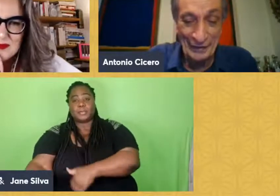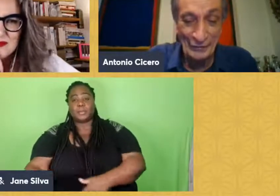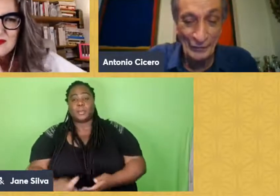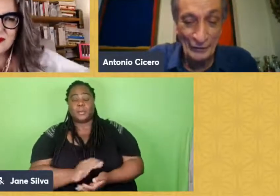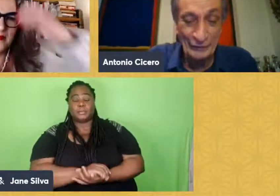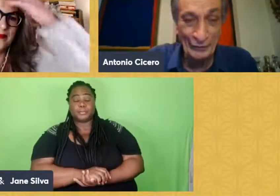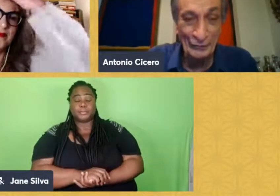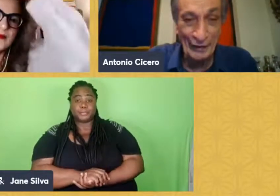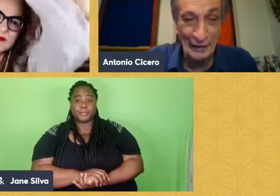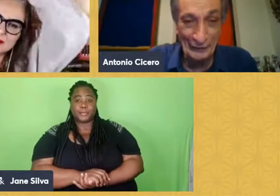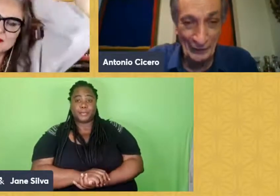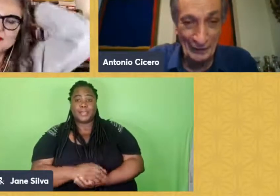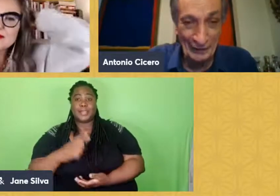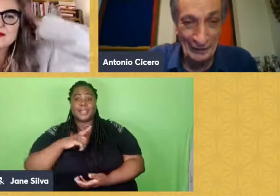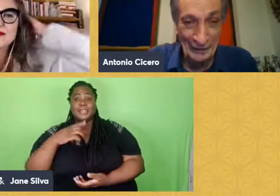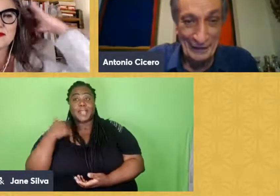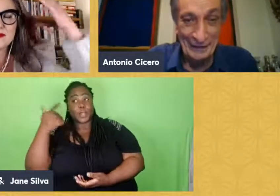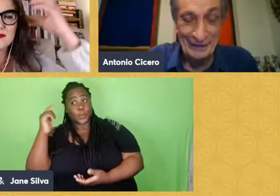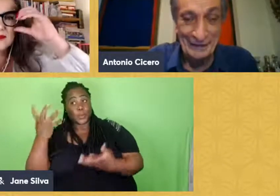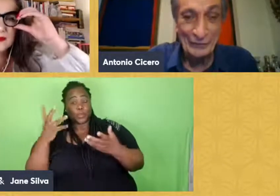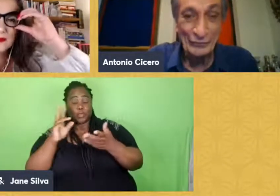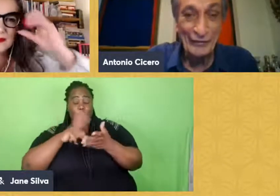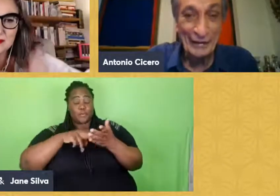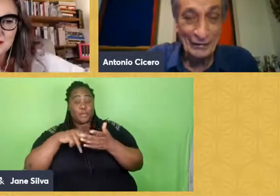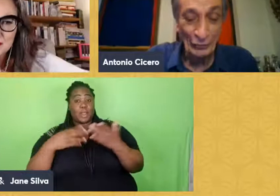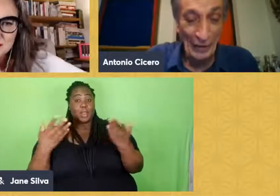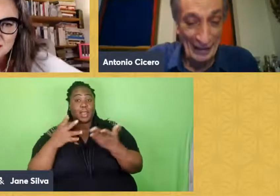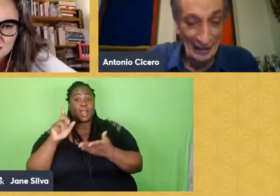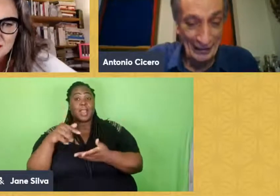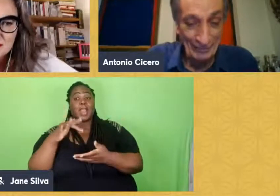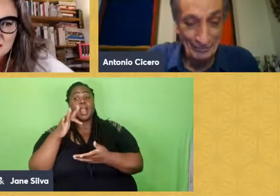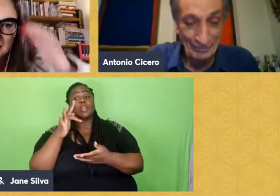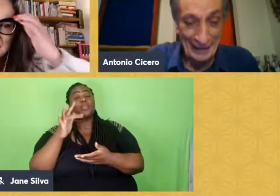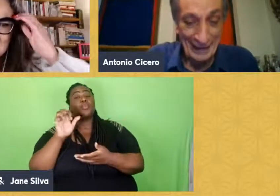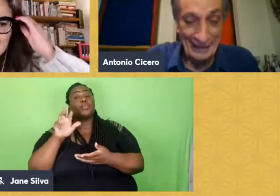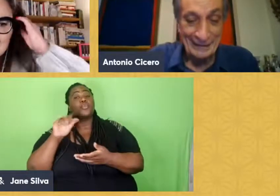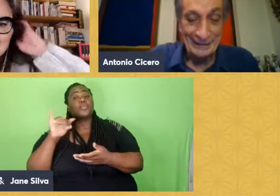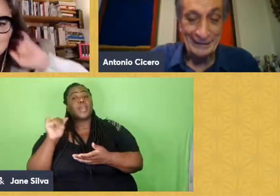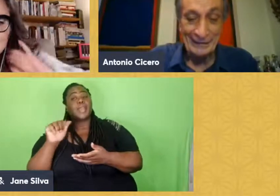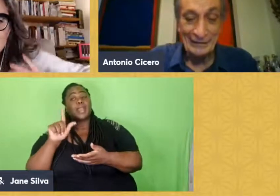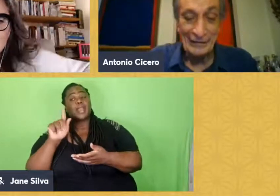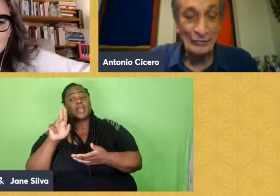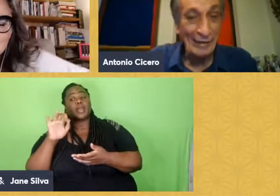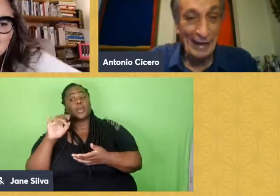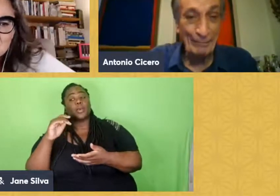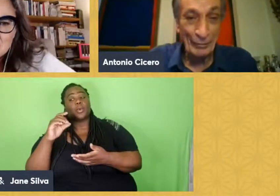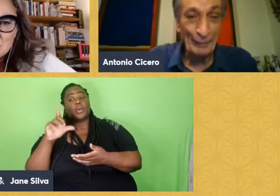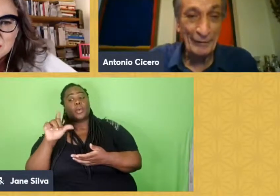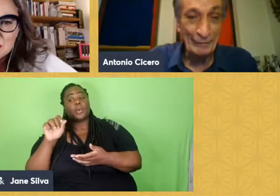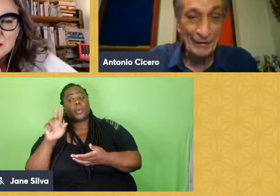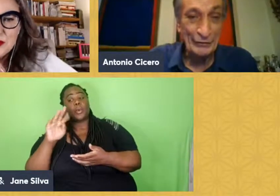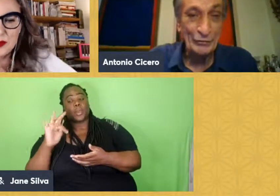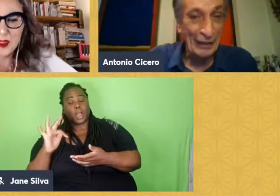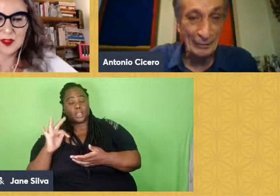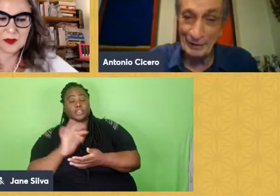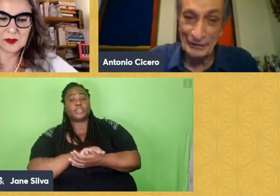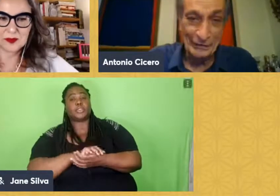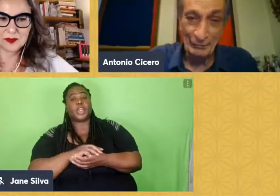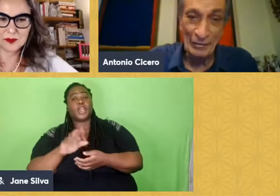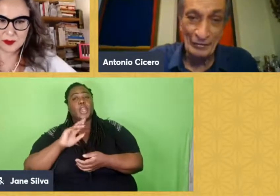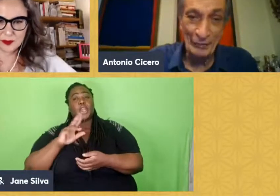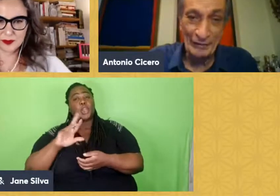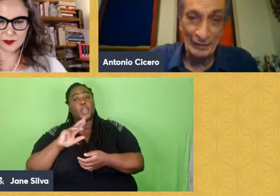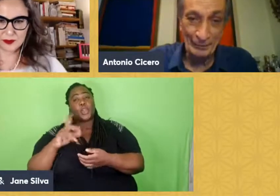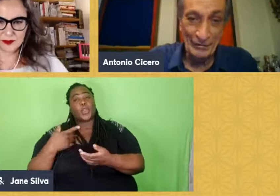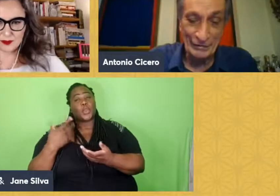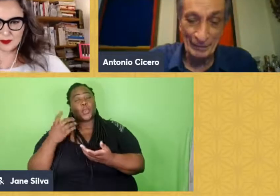eu tenho um outro que eu vou ler agora, que é do Ferreira Goulart, que não é propriamente um carpe diem,